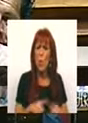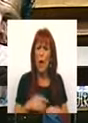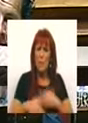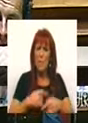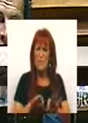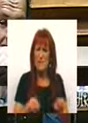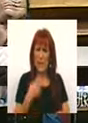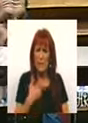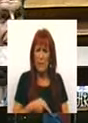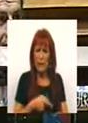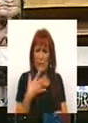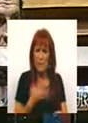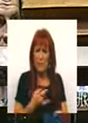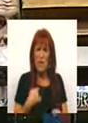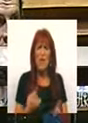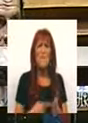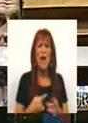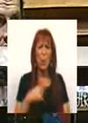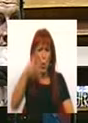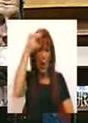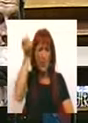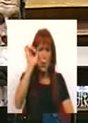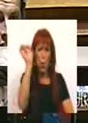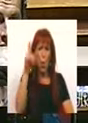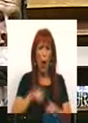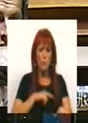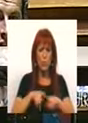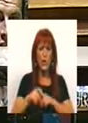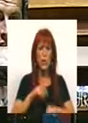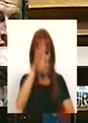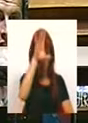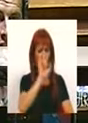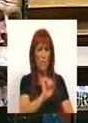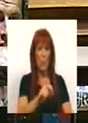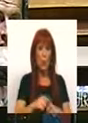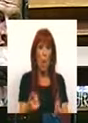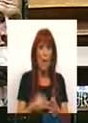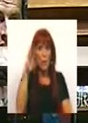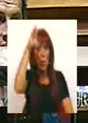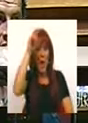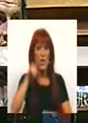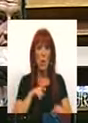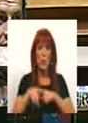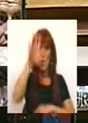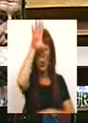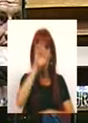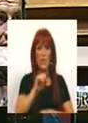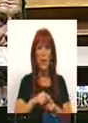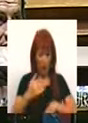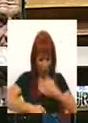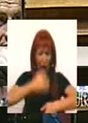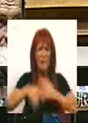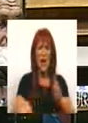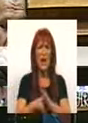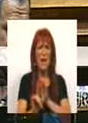levar a sério? Faltou coragem política ao Governo ou falta coragem política ao Governo para avançar com